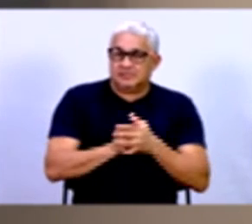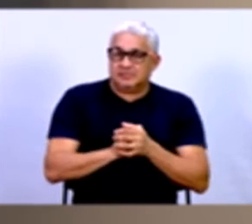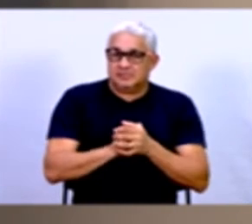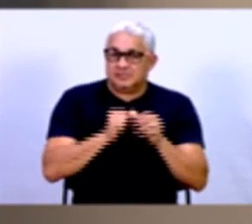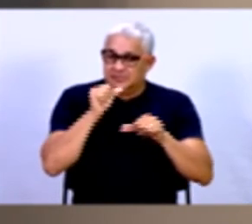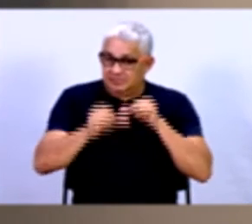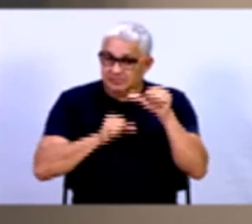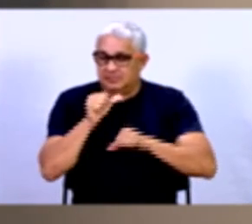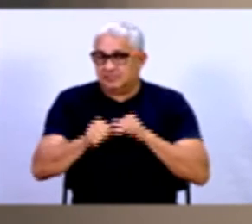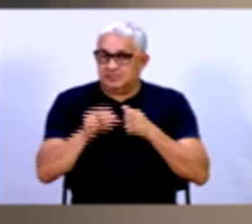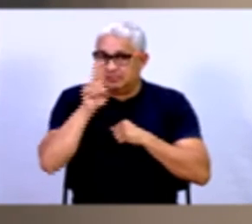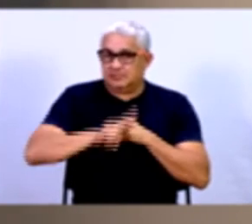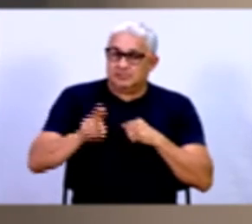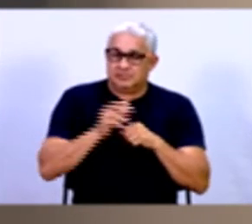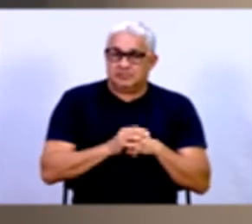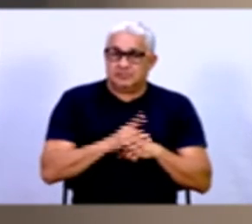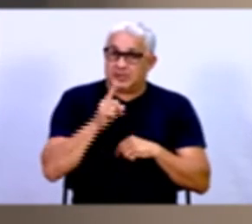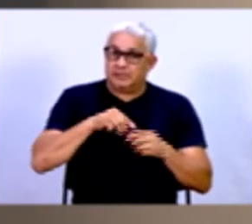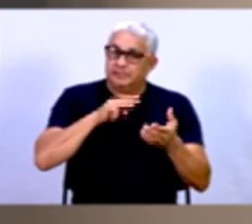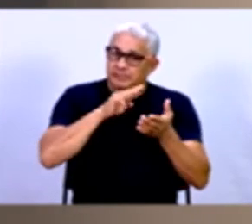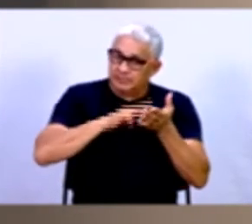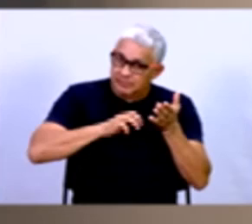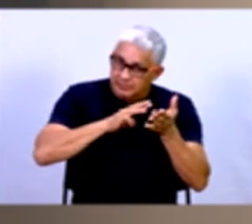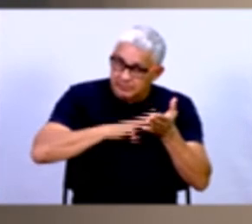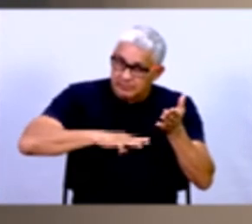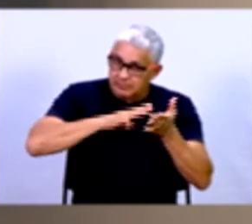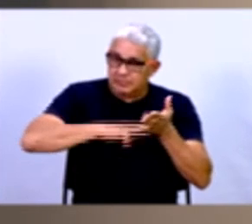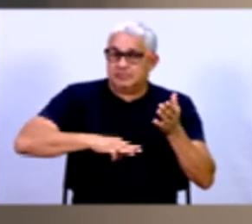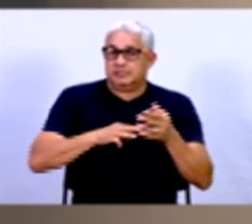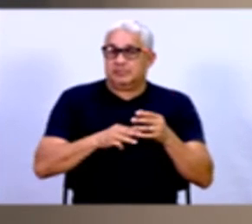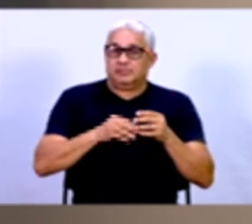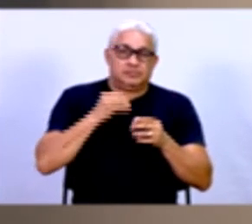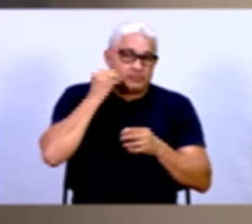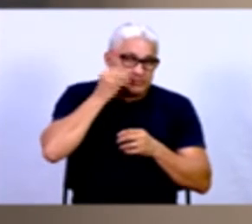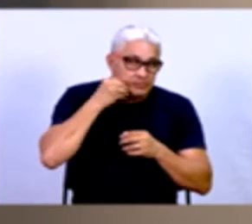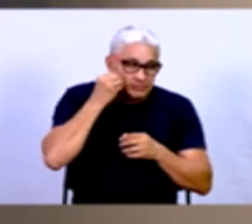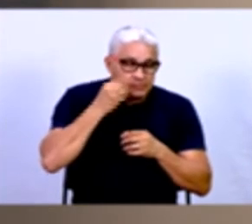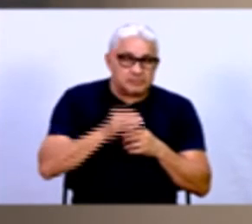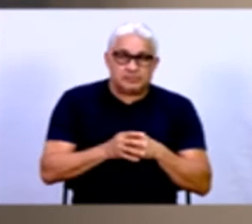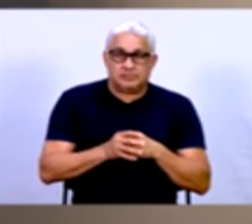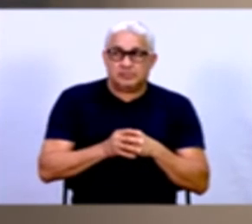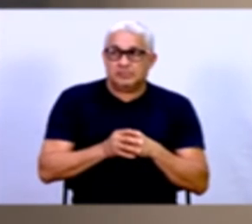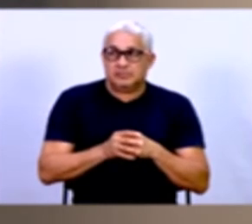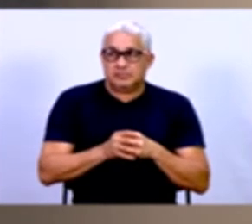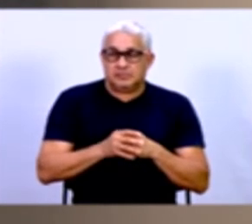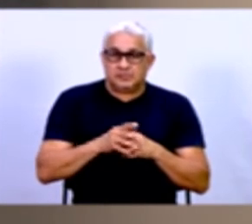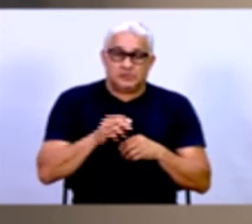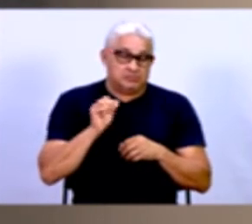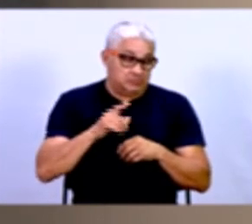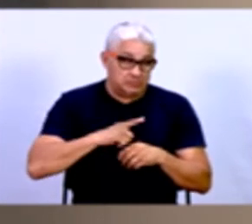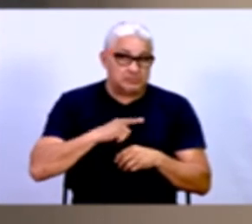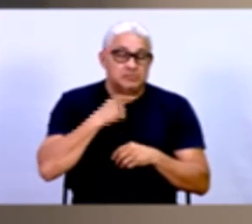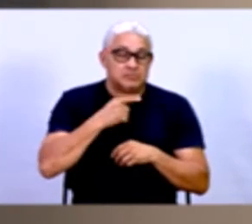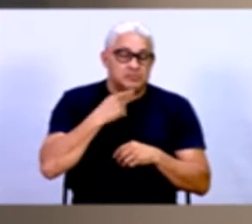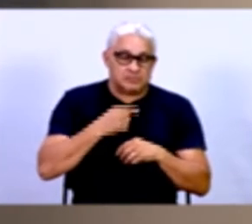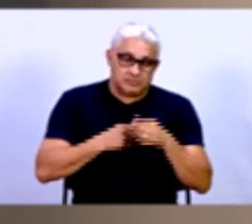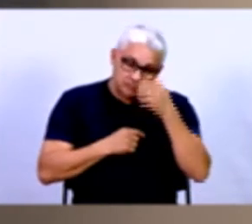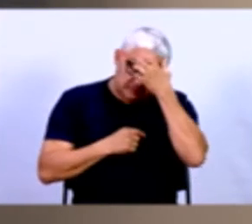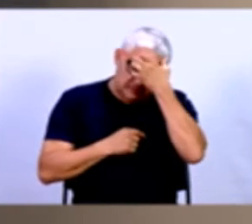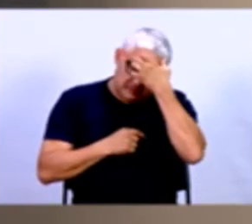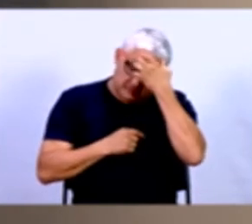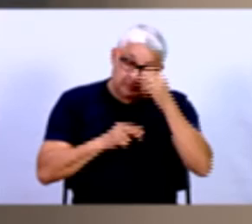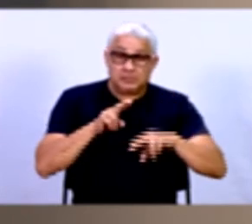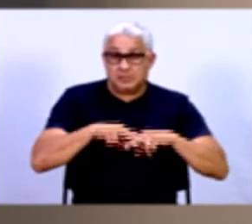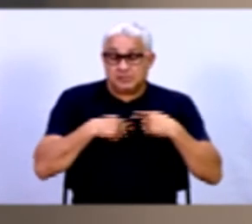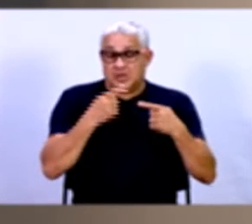estou utilizando ali. Então, esse é um dos métodos experimentais. Então, só para caso tenha ficado alguma dúvida em cima disso, mas é por isso que a gente